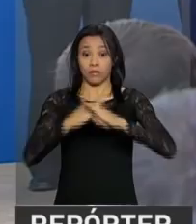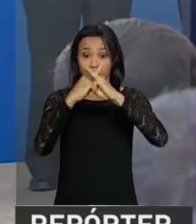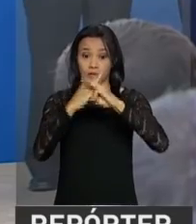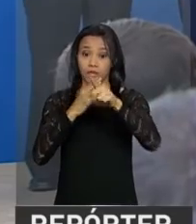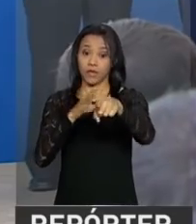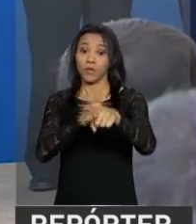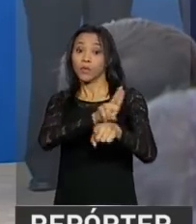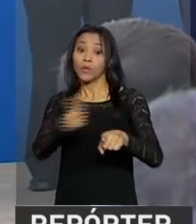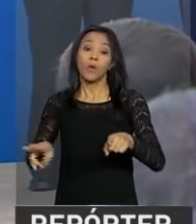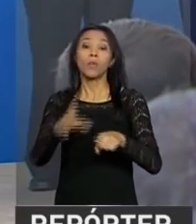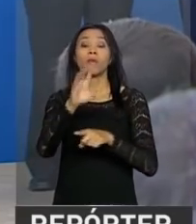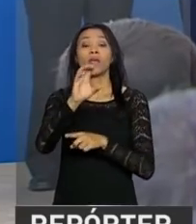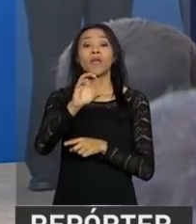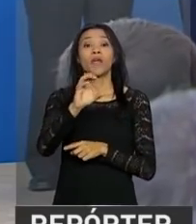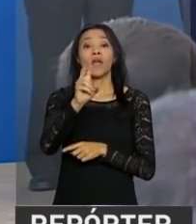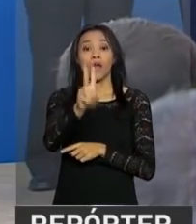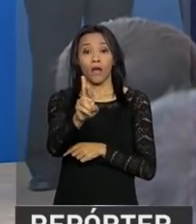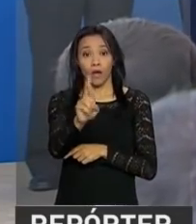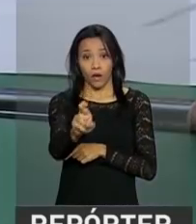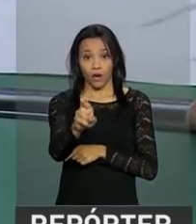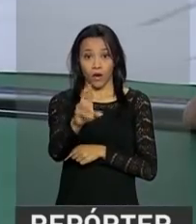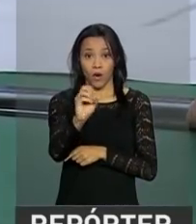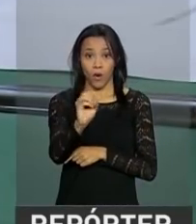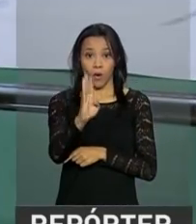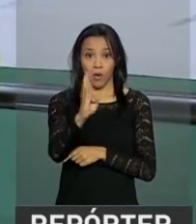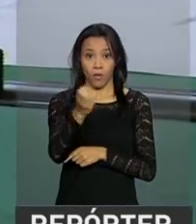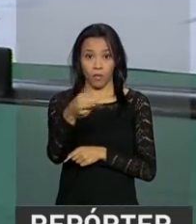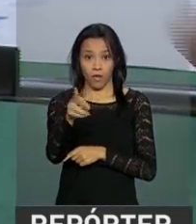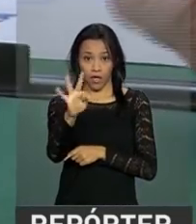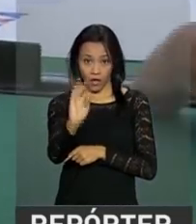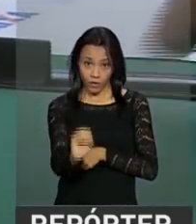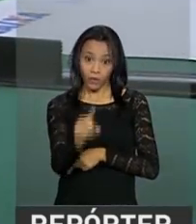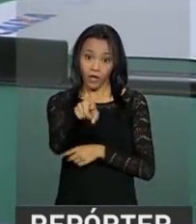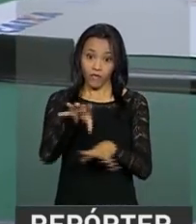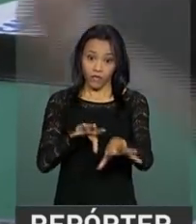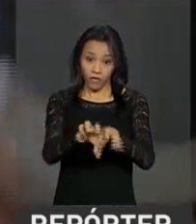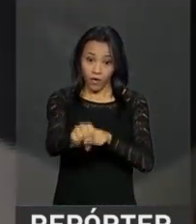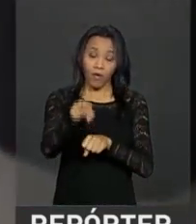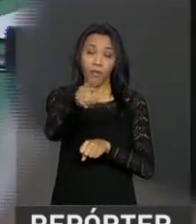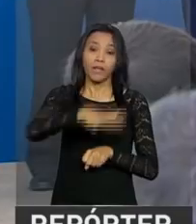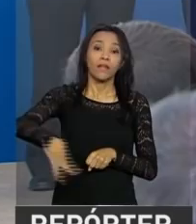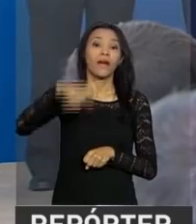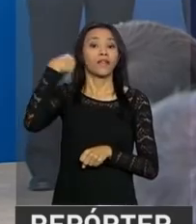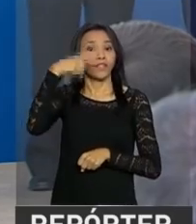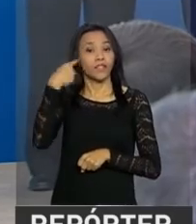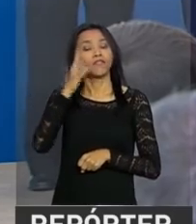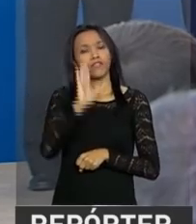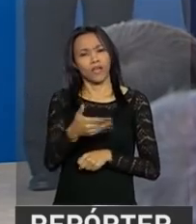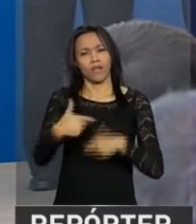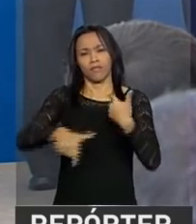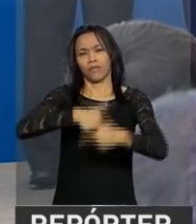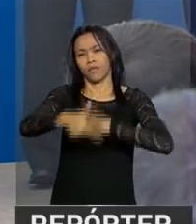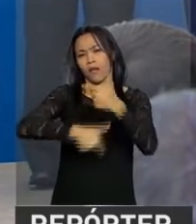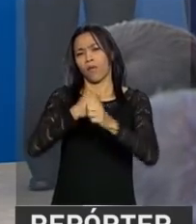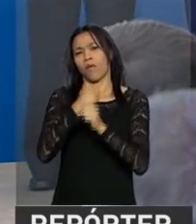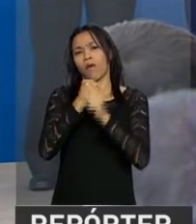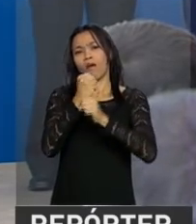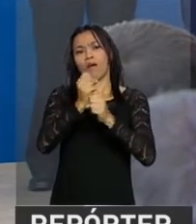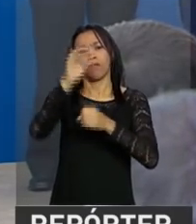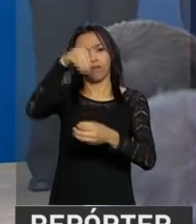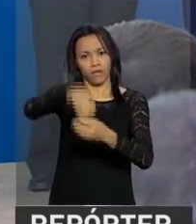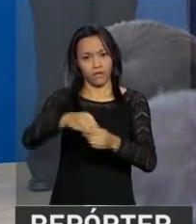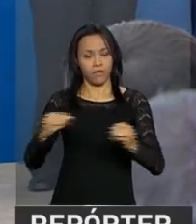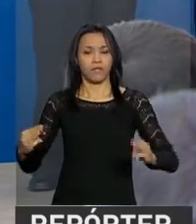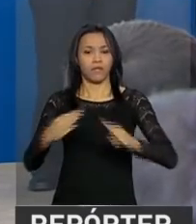foi Gilberto Ock. Formado em Direito, Gilberto Ock é funcionário de carreira da Caixa Econômica Federal e foi ministro das Cidades